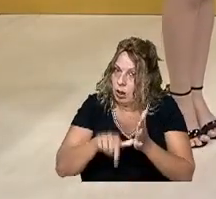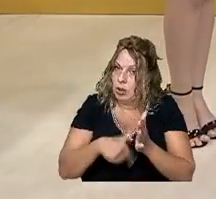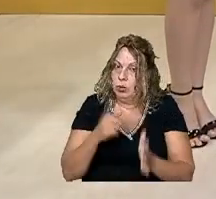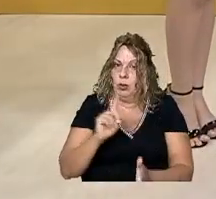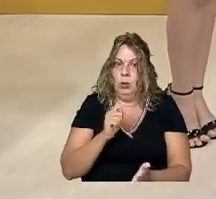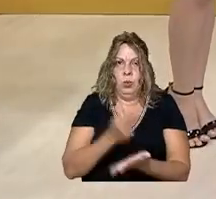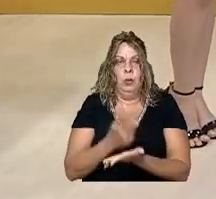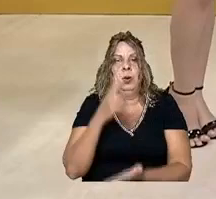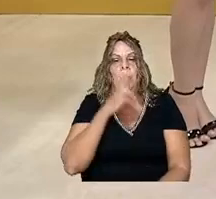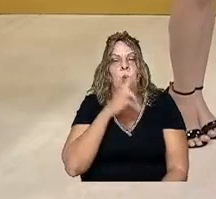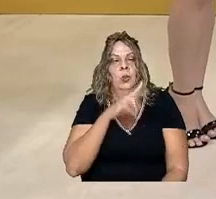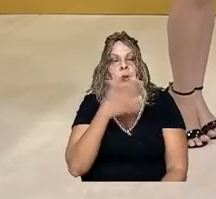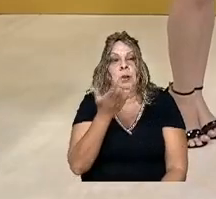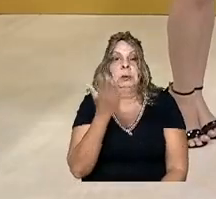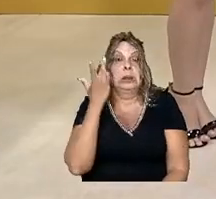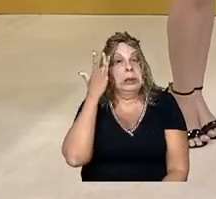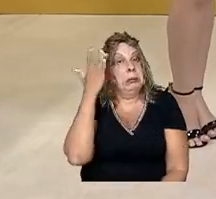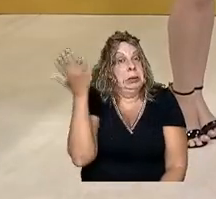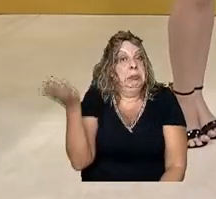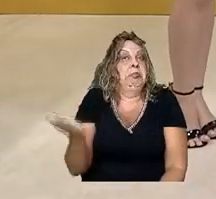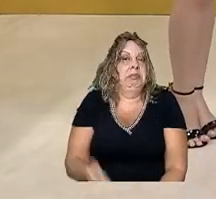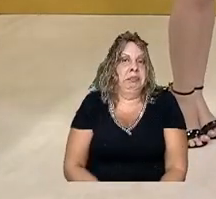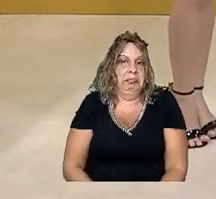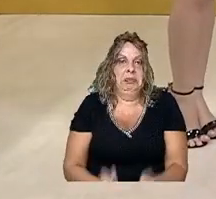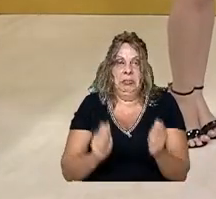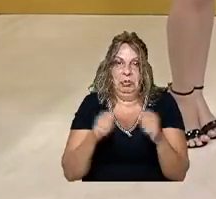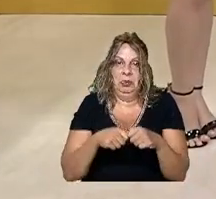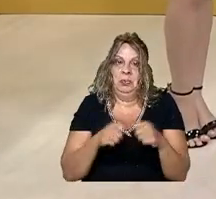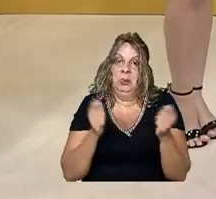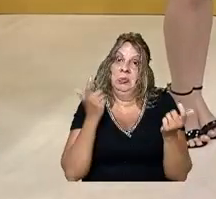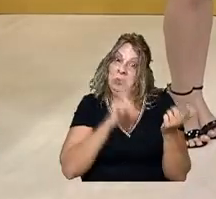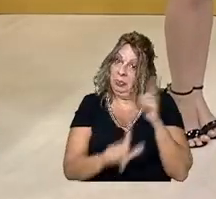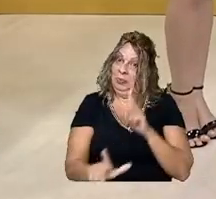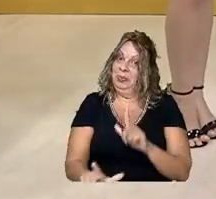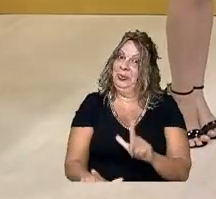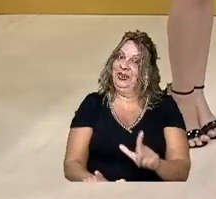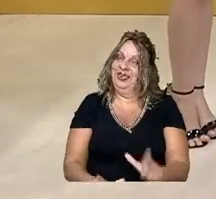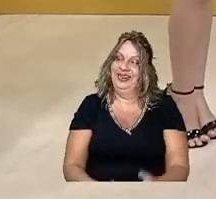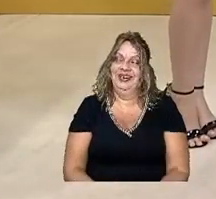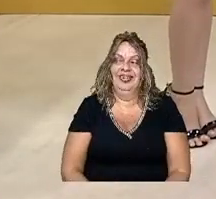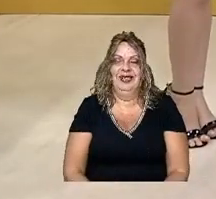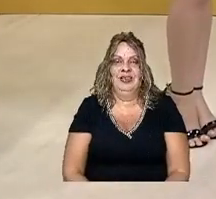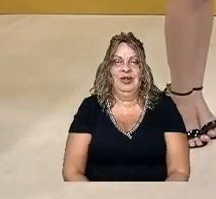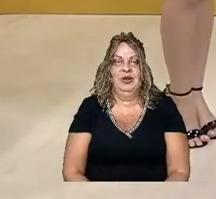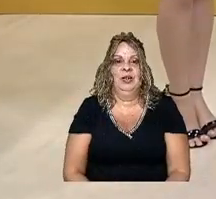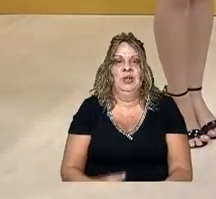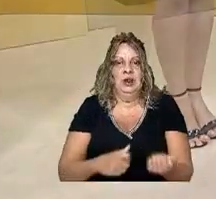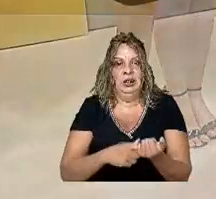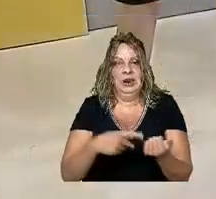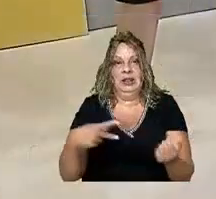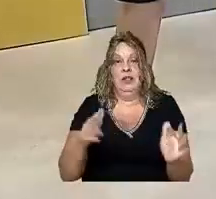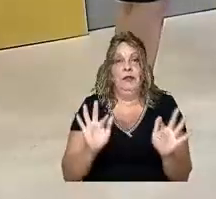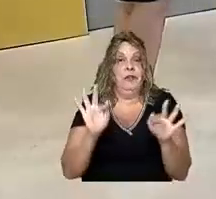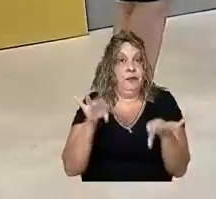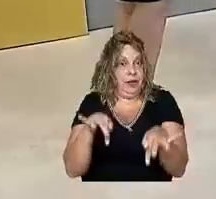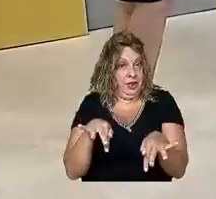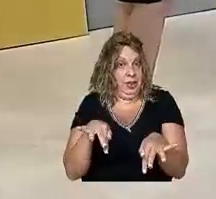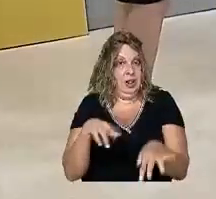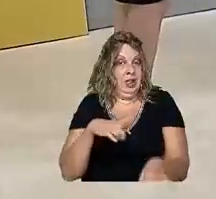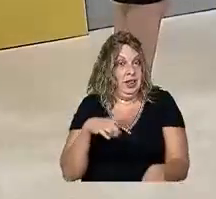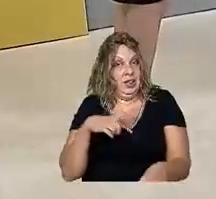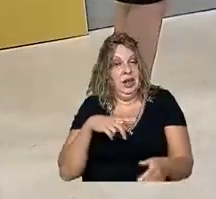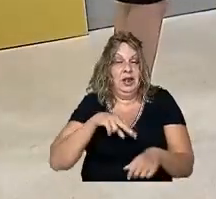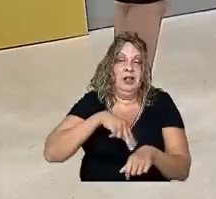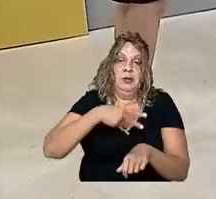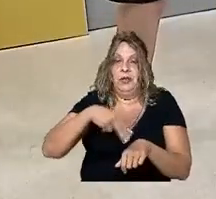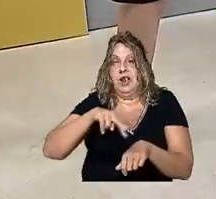seu título, hein? Quem sabe? É, você pode ser o próximo contemplado, né? Caju Cap de hoje está terminando, mas olha, a gente está aqui